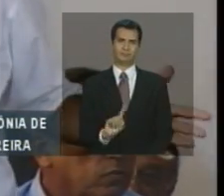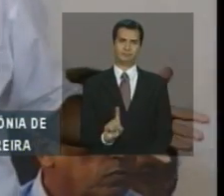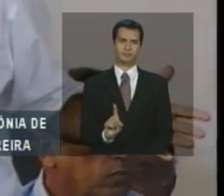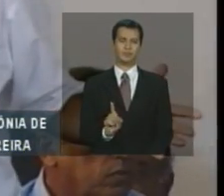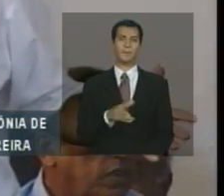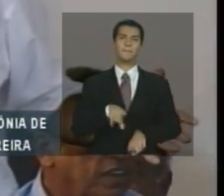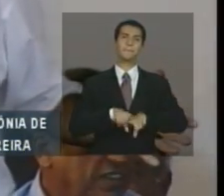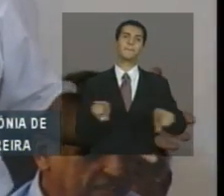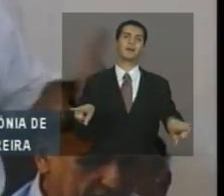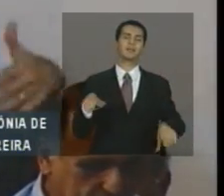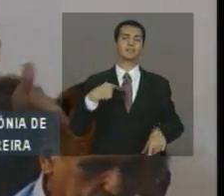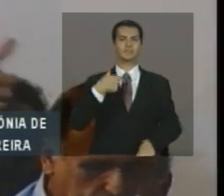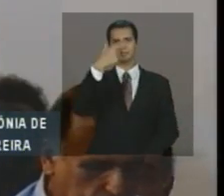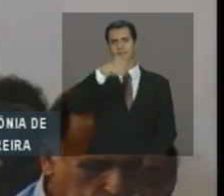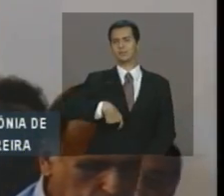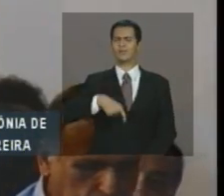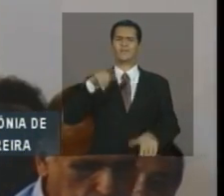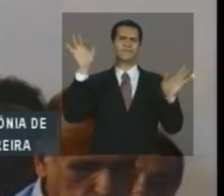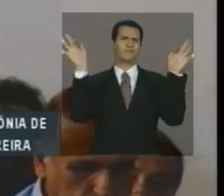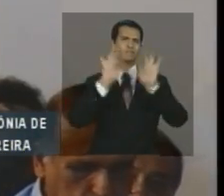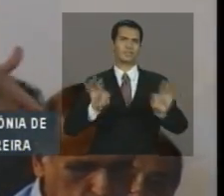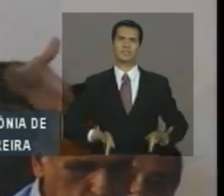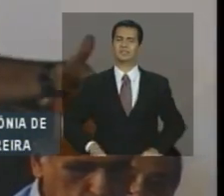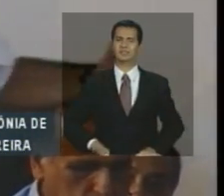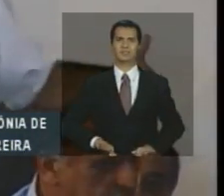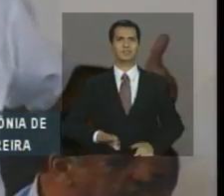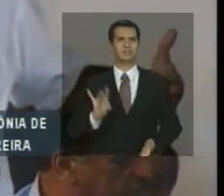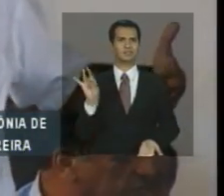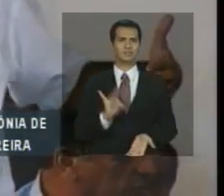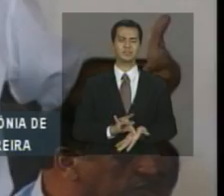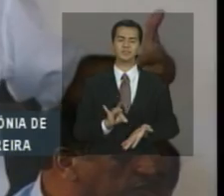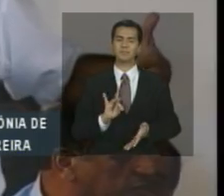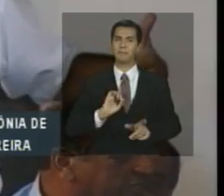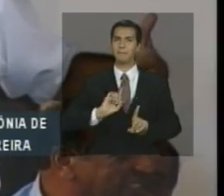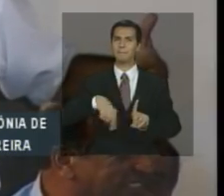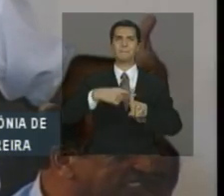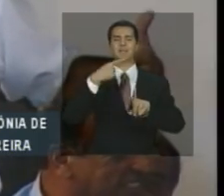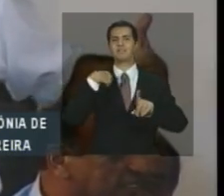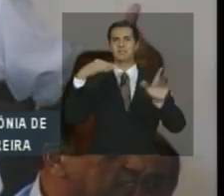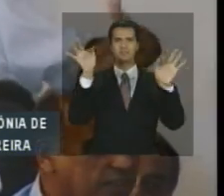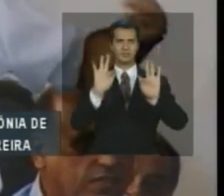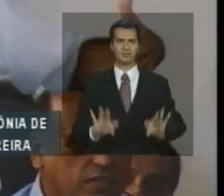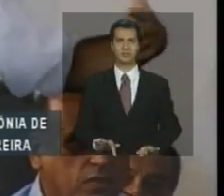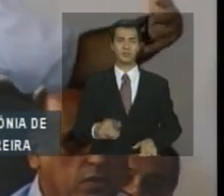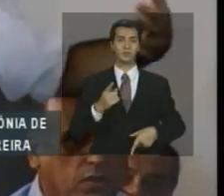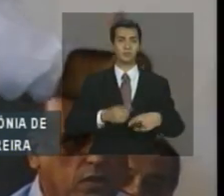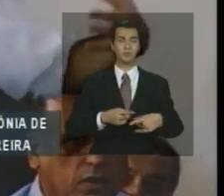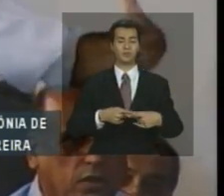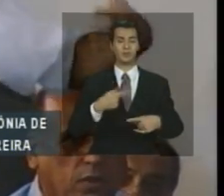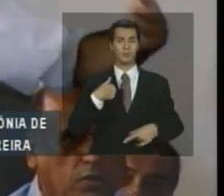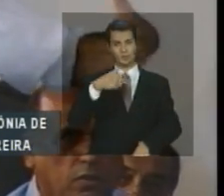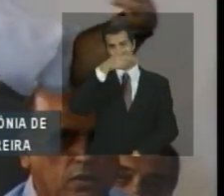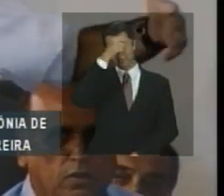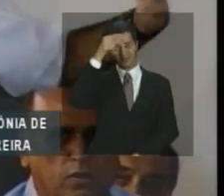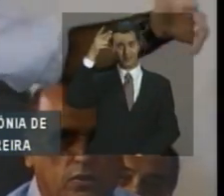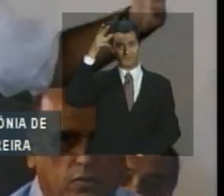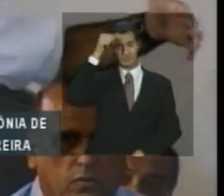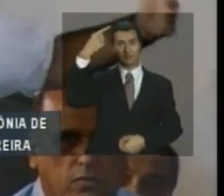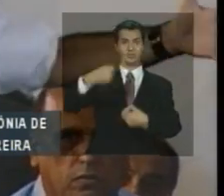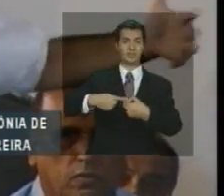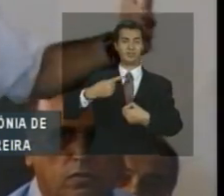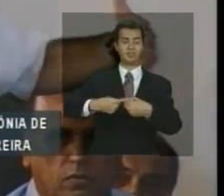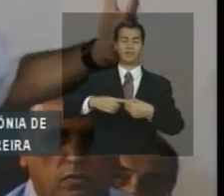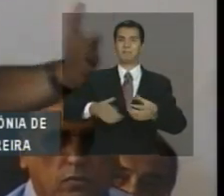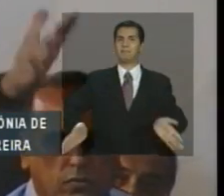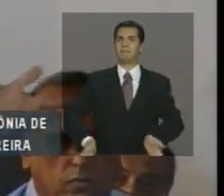nesse Brasil que eu. Eu sou mesmo, sou o cara mais feliz do mundo, porque Eu sou prefeito da cidade mais maravilhosa do mundo e posso